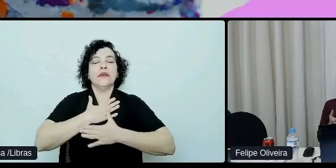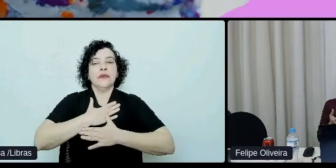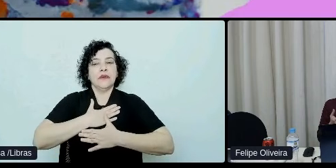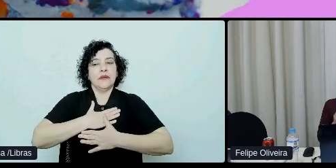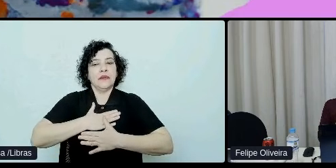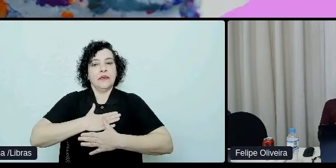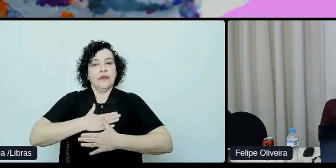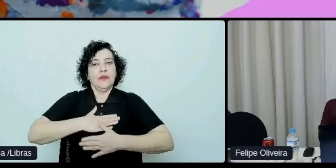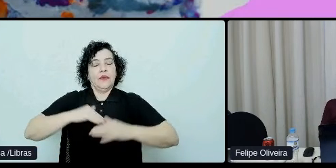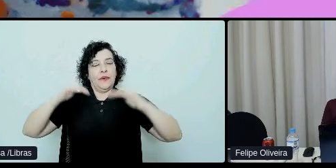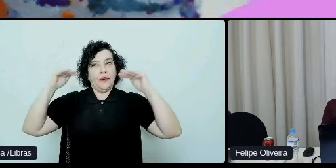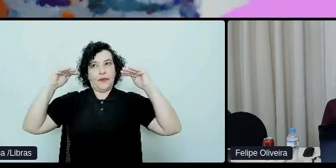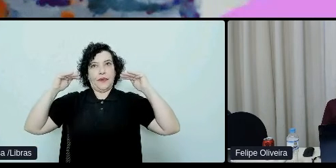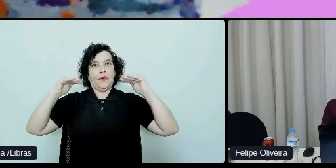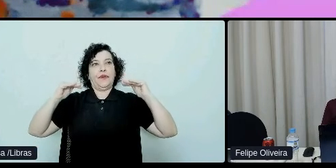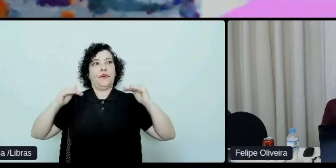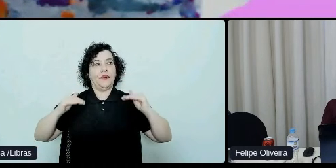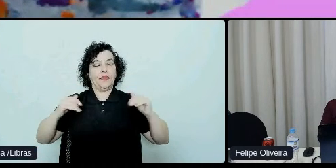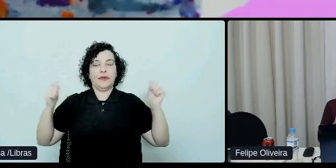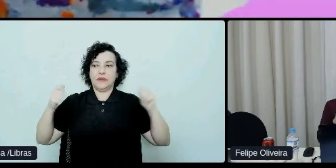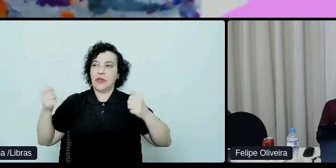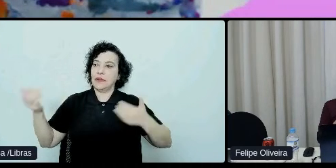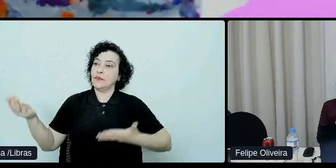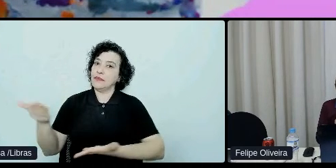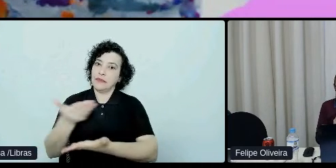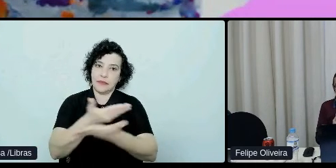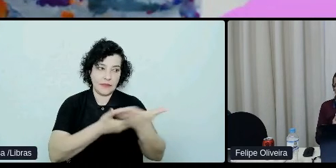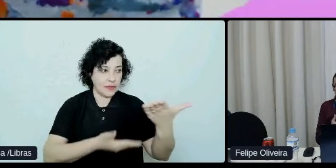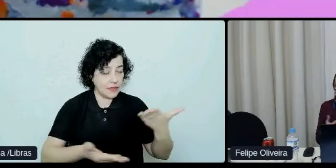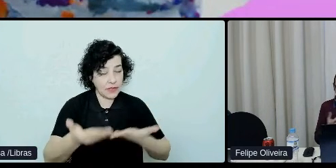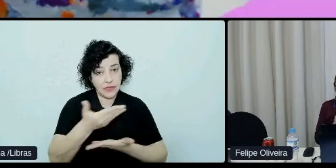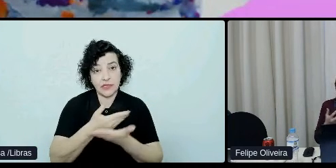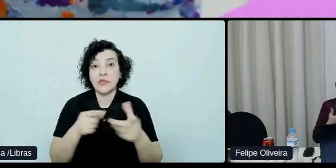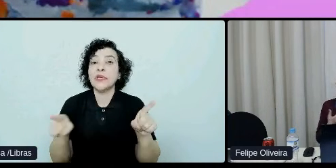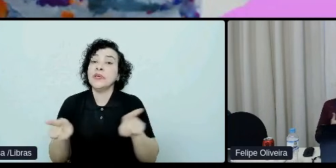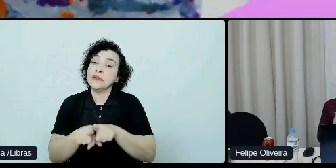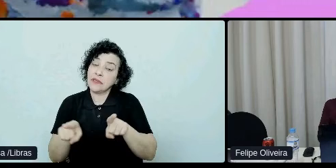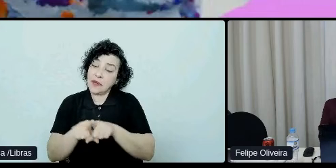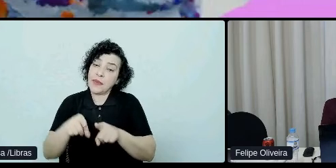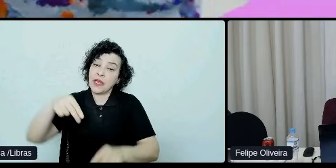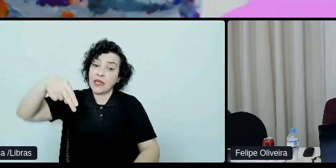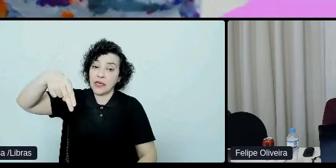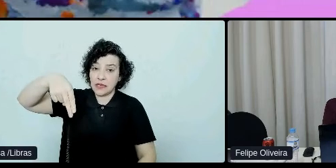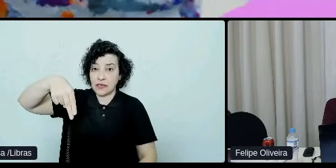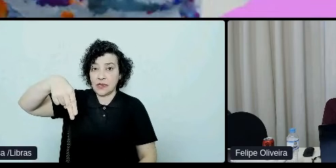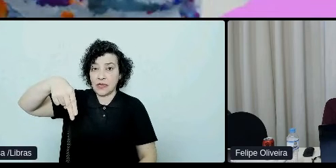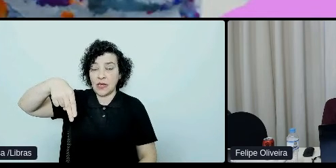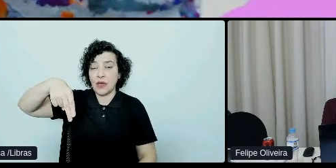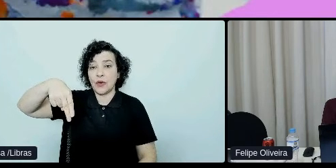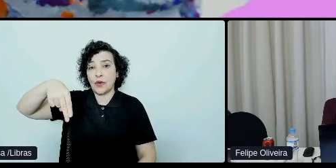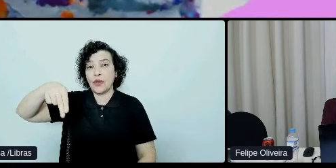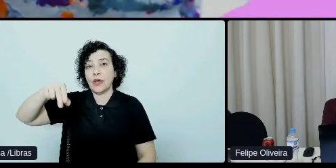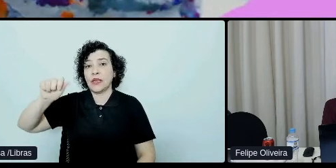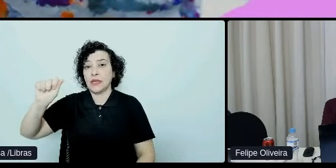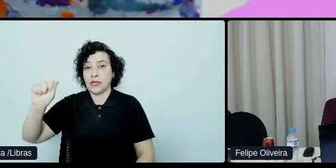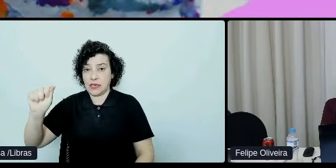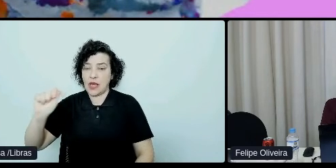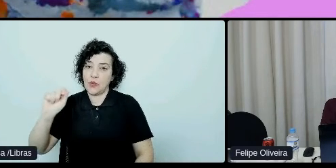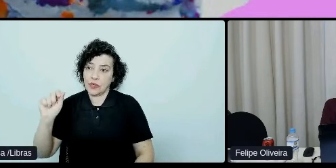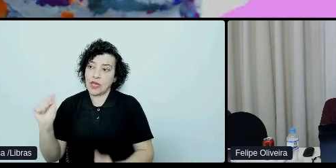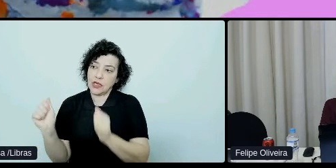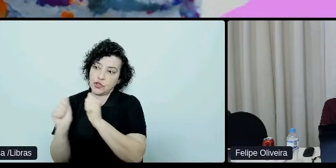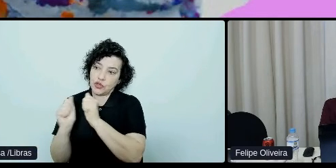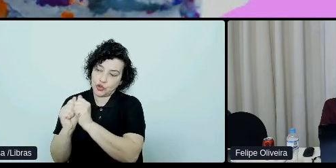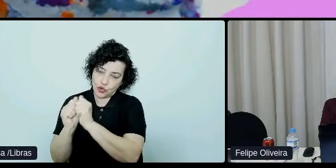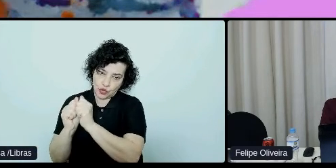conseguir interagir com quem convive e, ao mesmo tempo, que quem é neurotipo, o neurotipo que convive com o autista, por exemplo, consiga